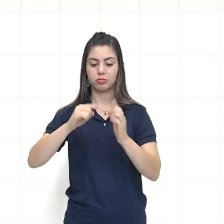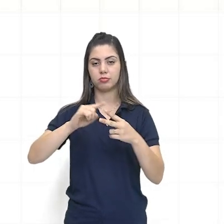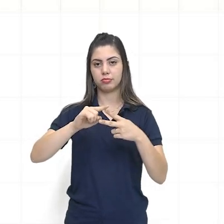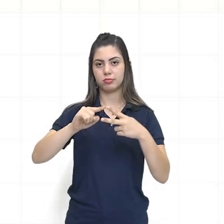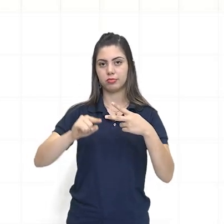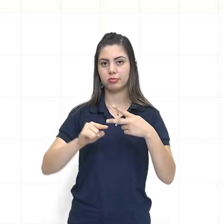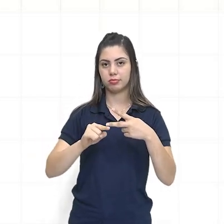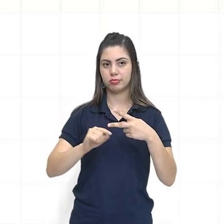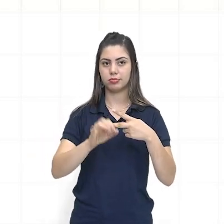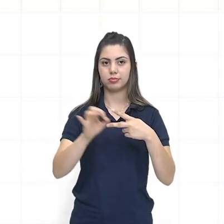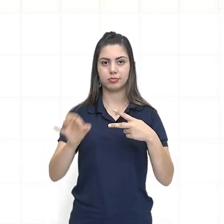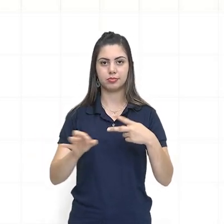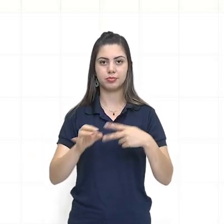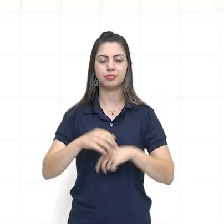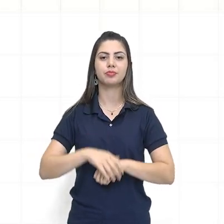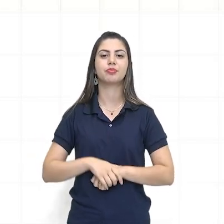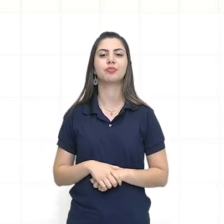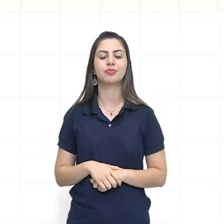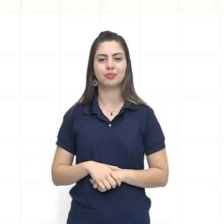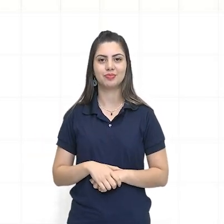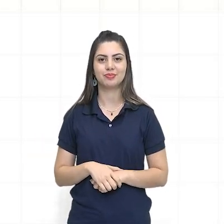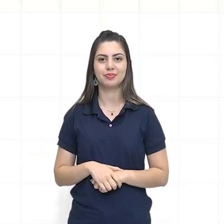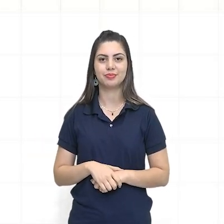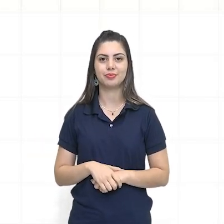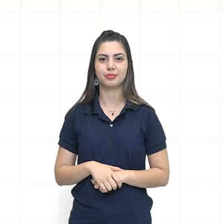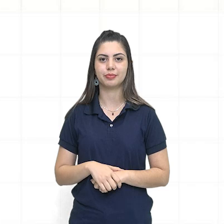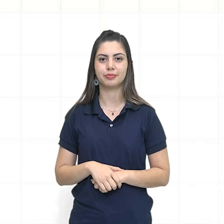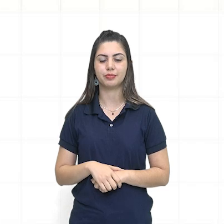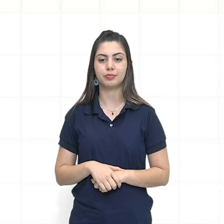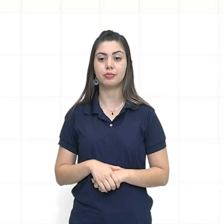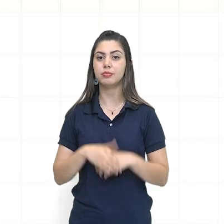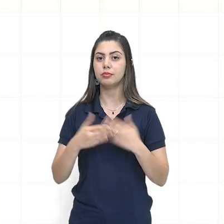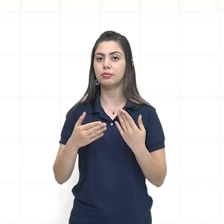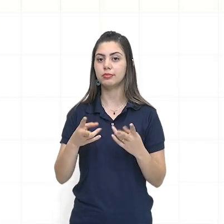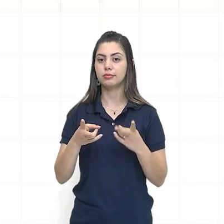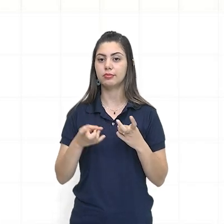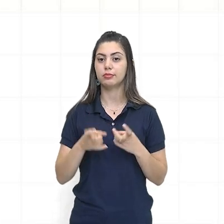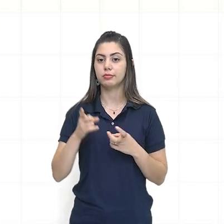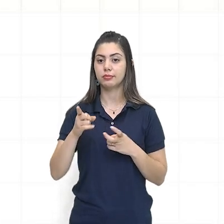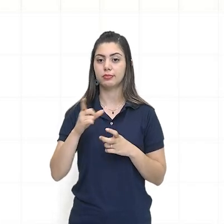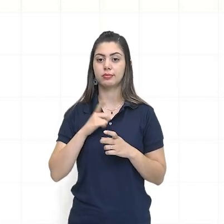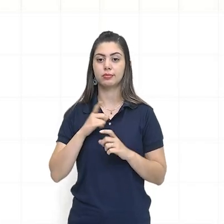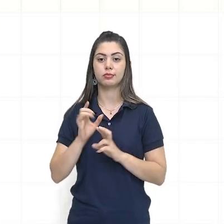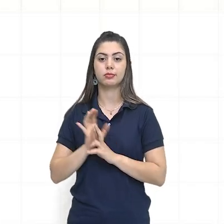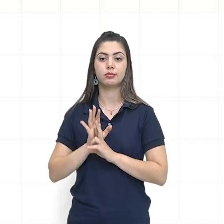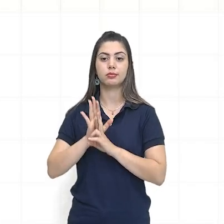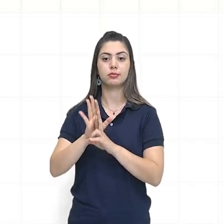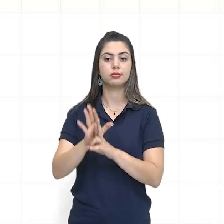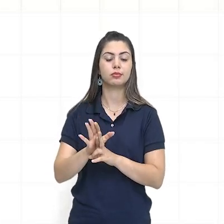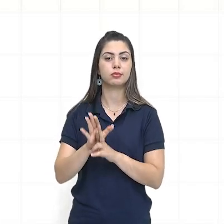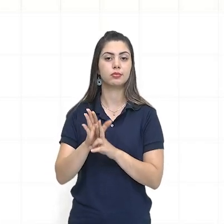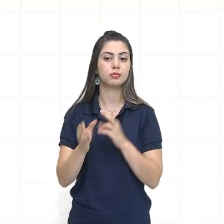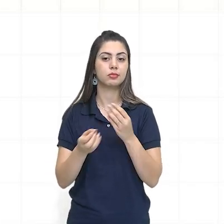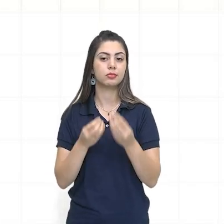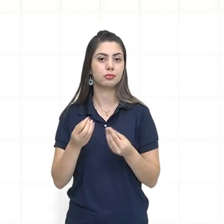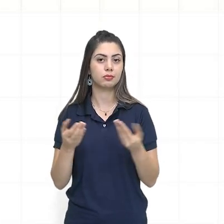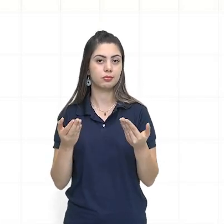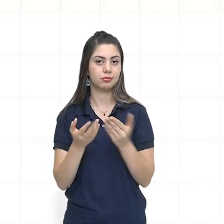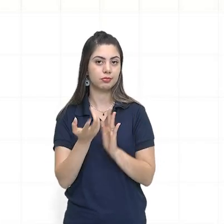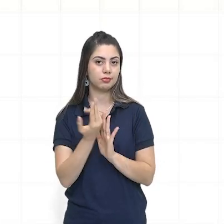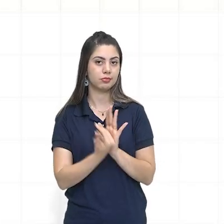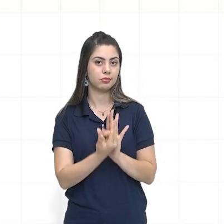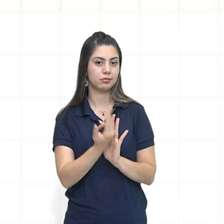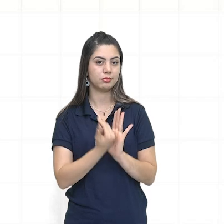se encontram, a gente tem a formação de um ângulo. E o ângulo está representado aqui, ó, dessa